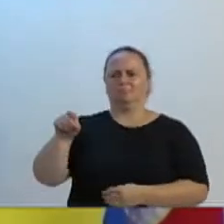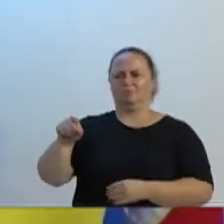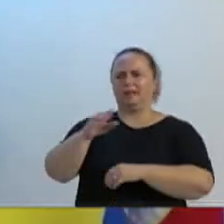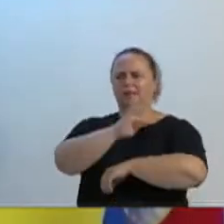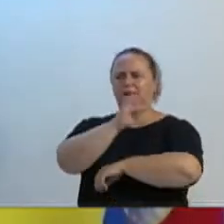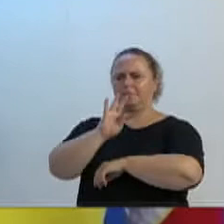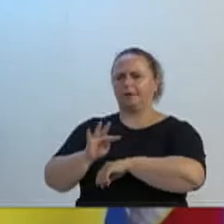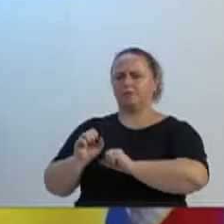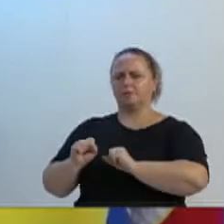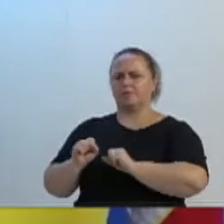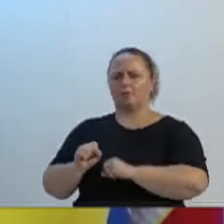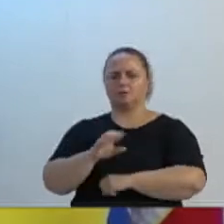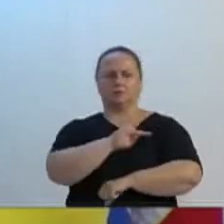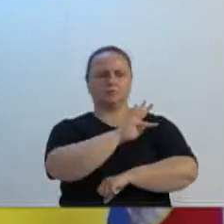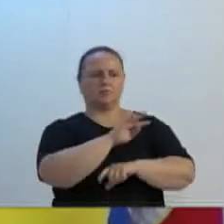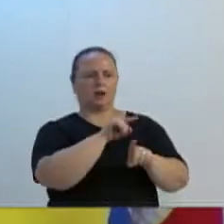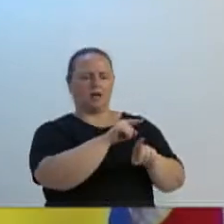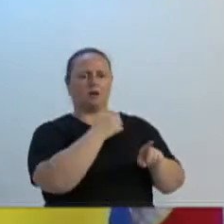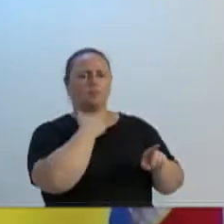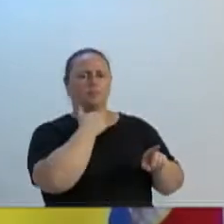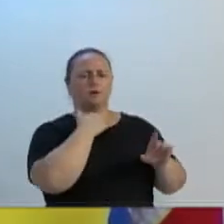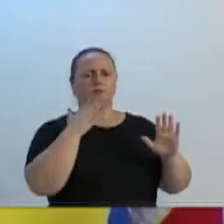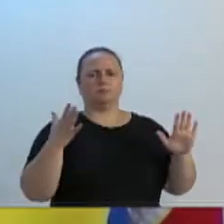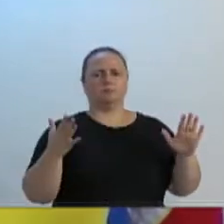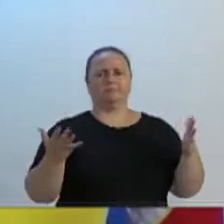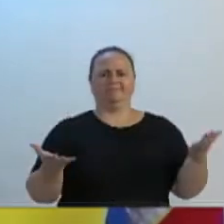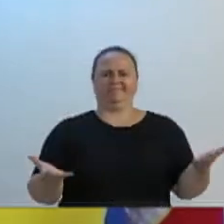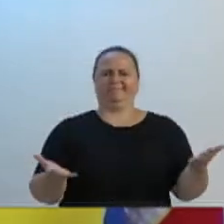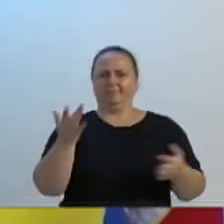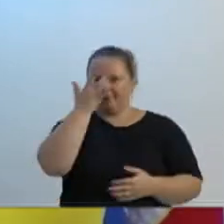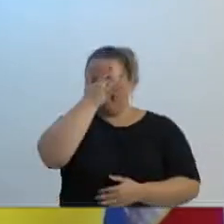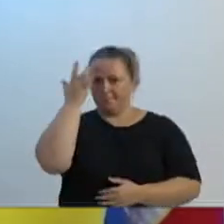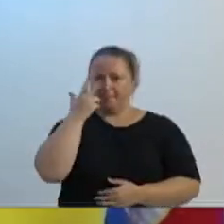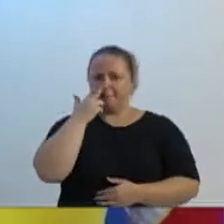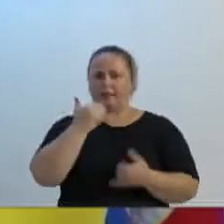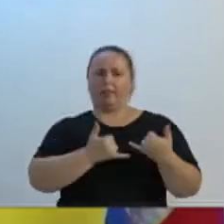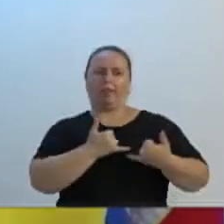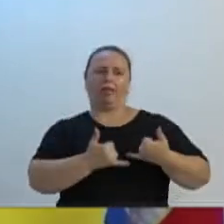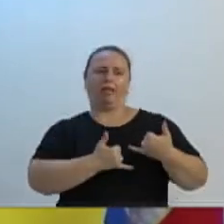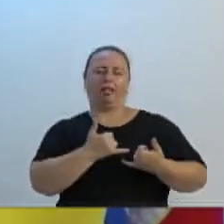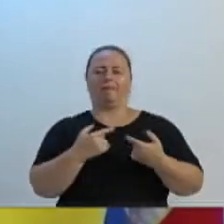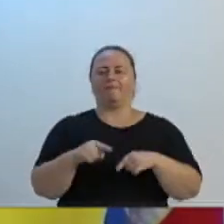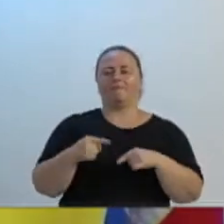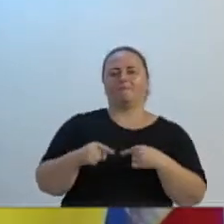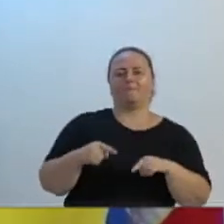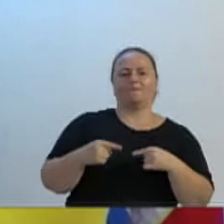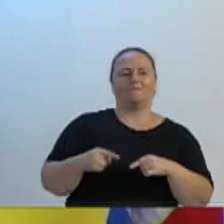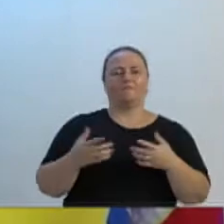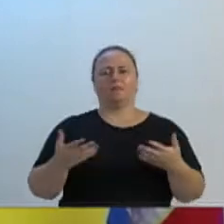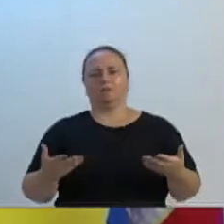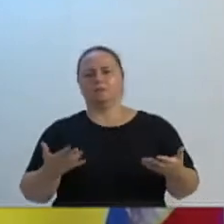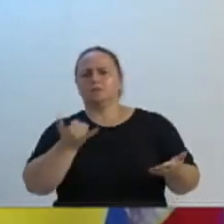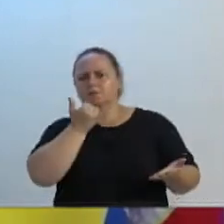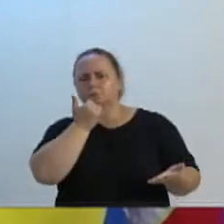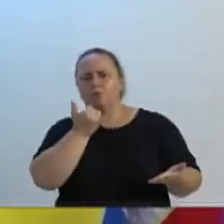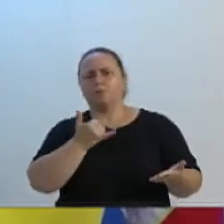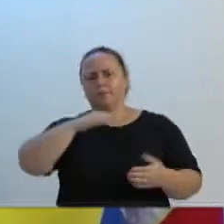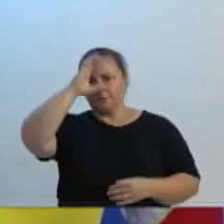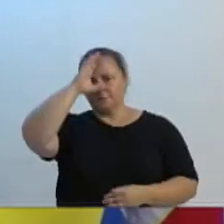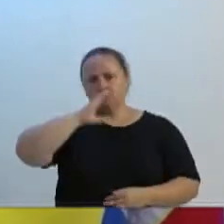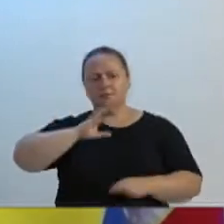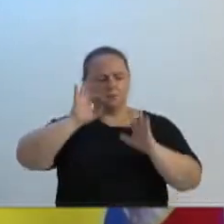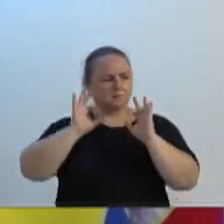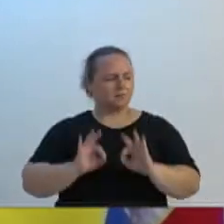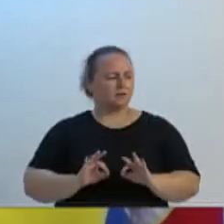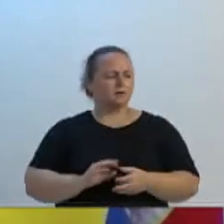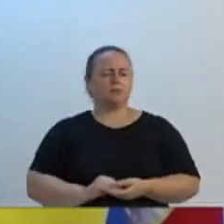curva pode é isso que eu digo tem gente brincando com a nossa sociedade tem gente brincando com o nosso contribuinte e muitas vezes não